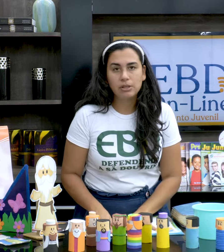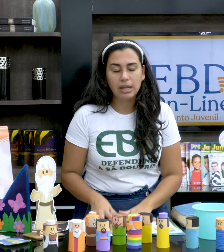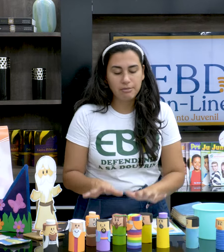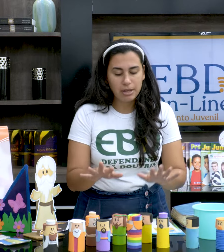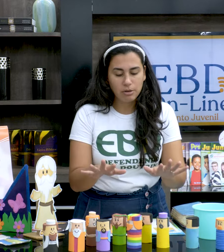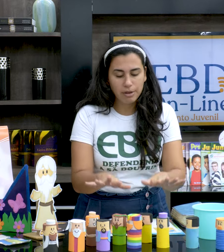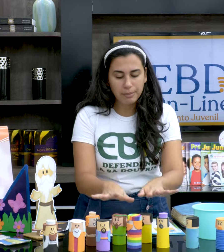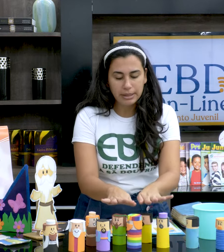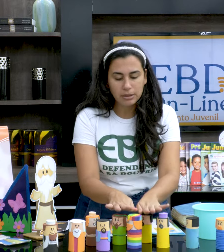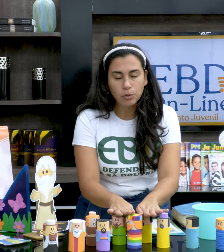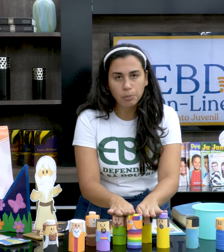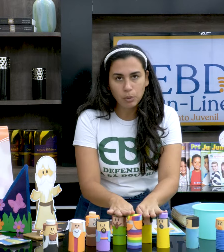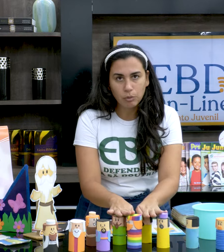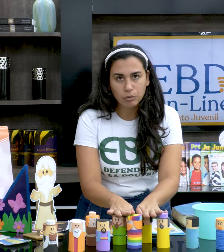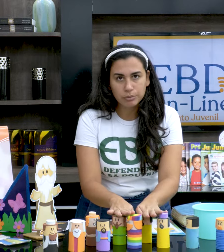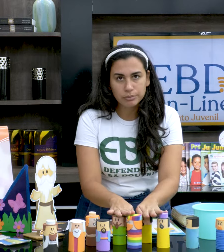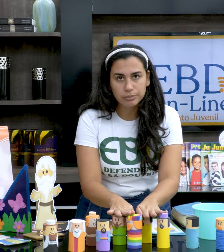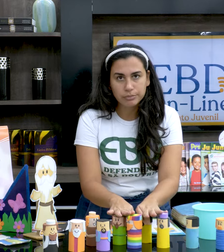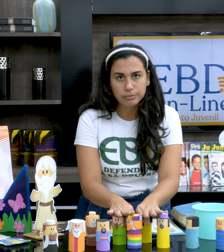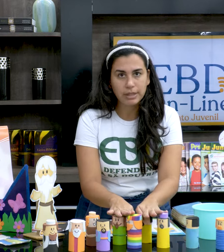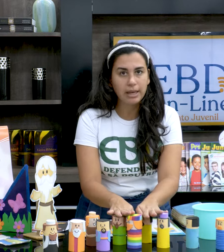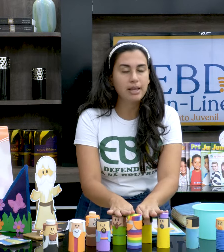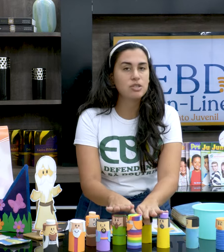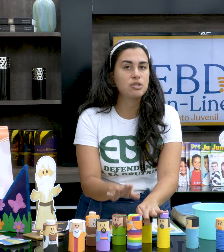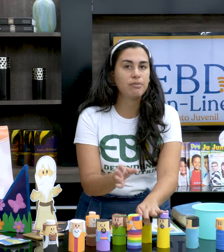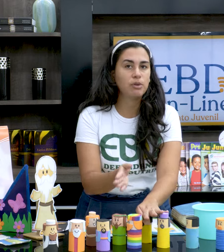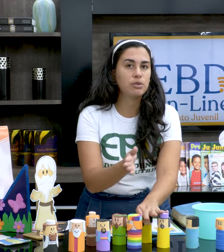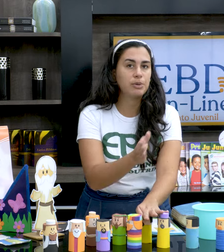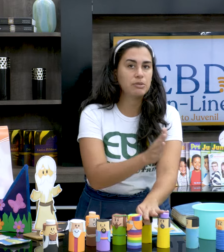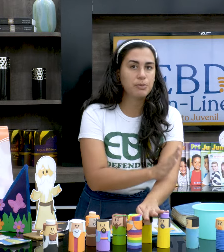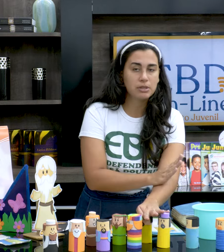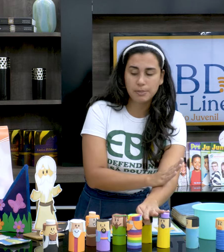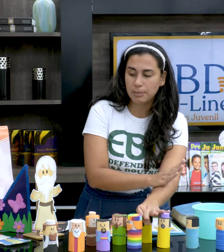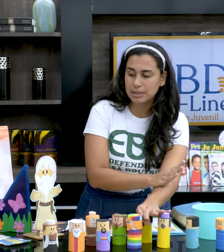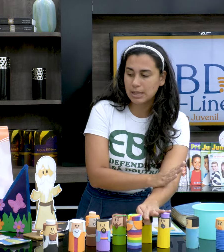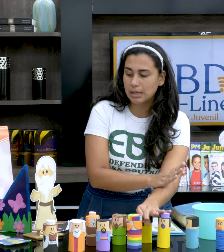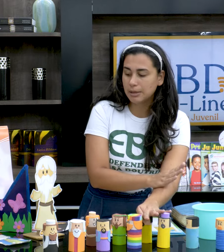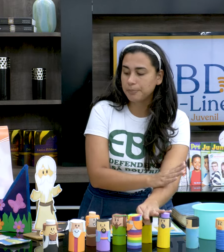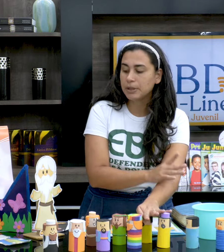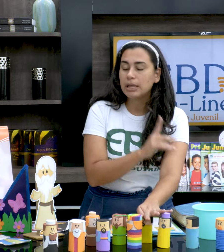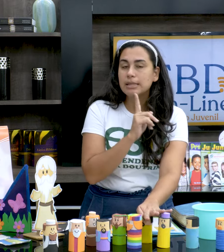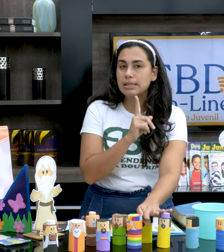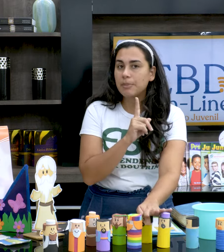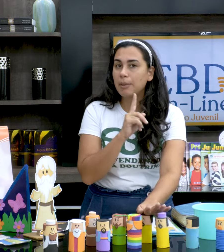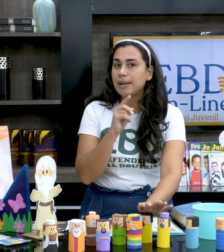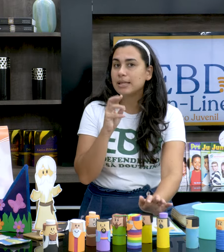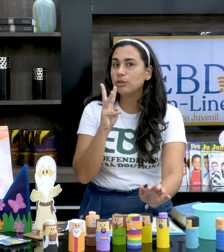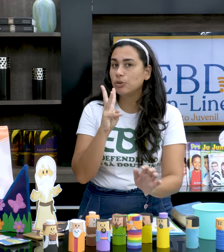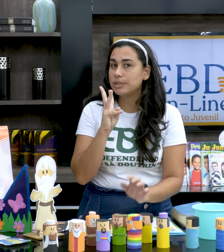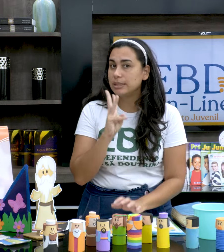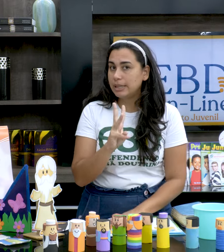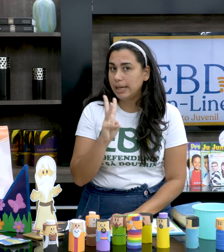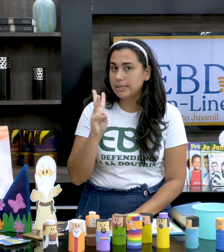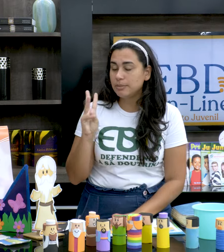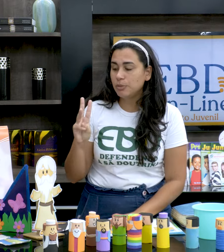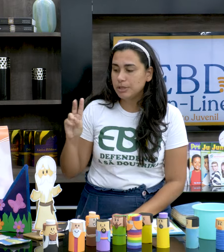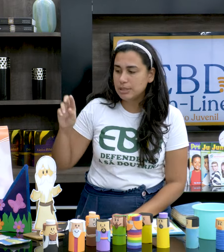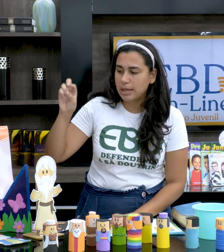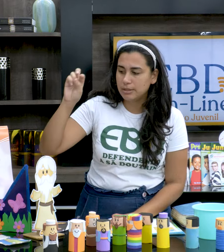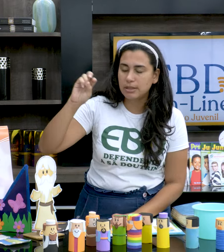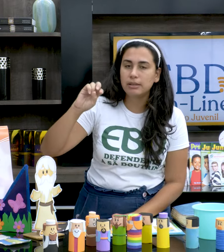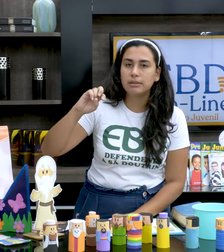Você pode levar novamente o polvo, né? Que a gente já falou sobre isso semana passada. Semana passada eu trouxe